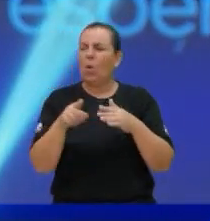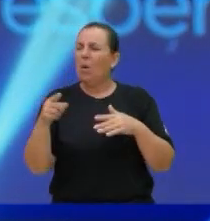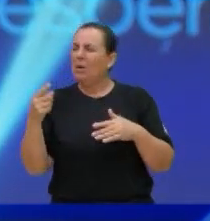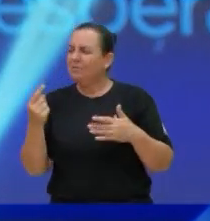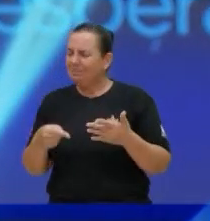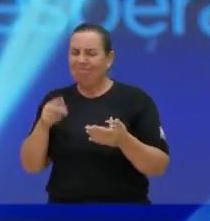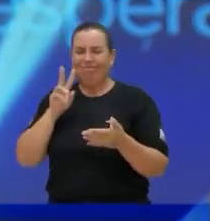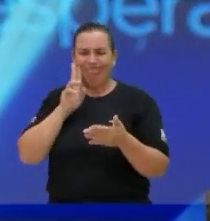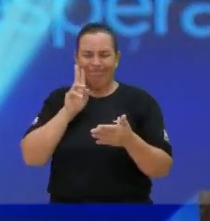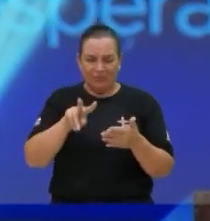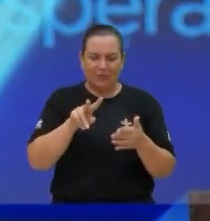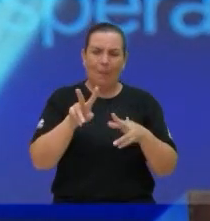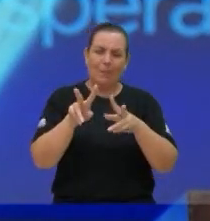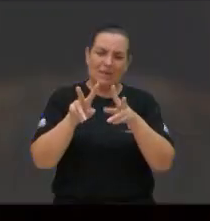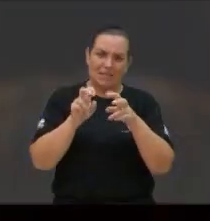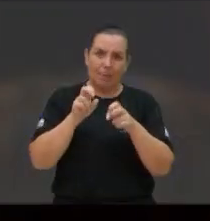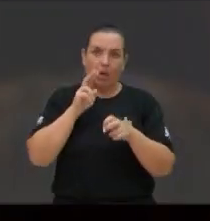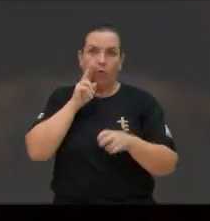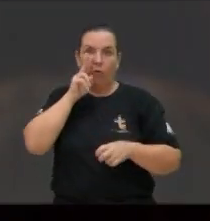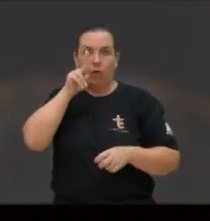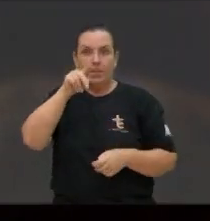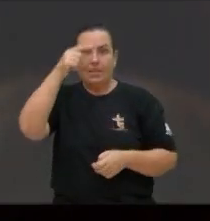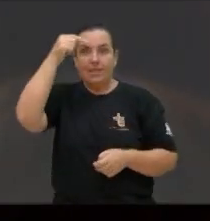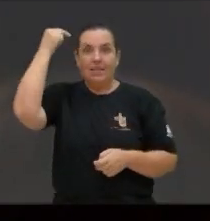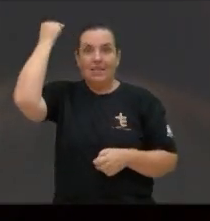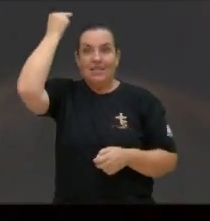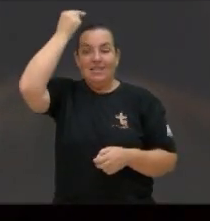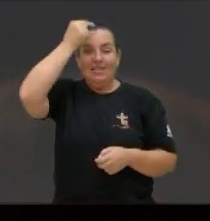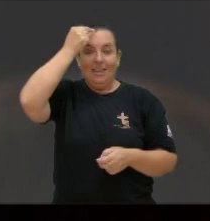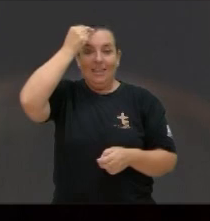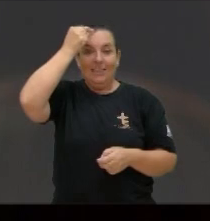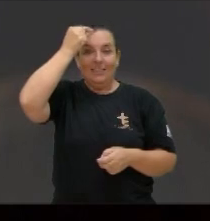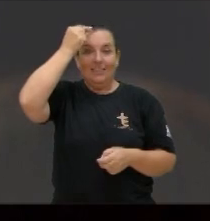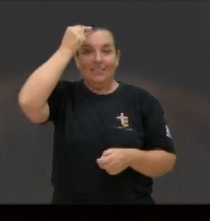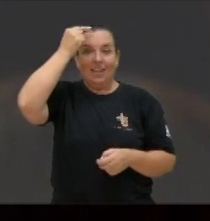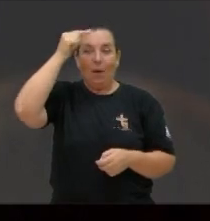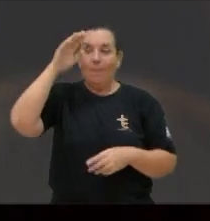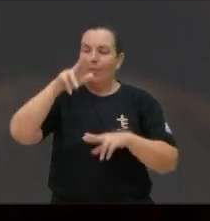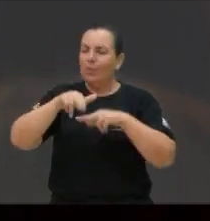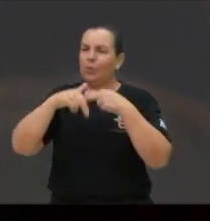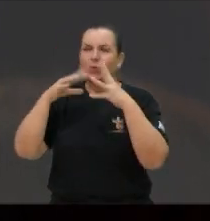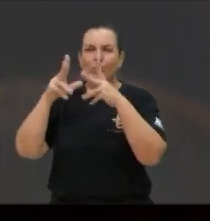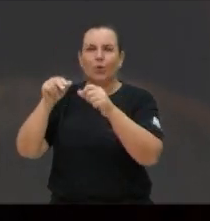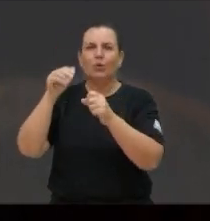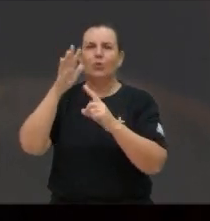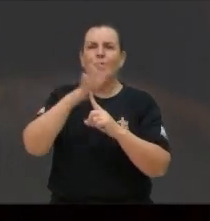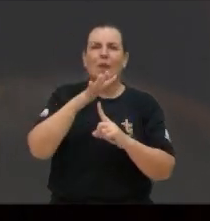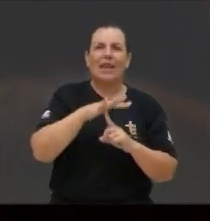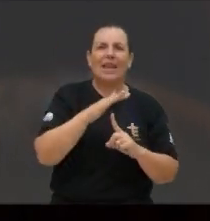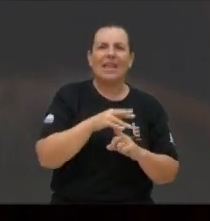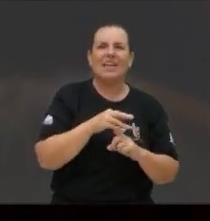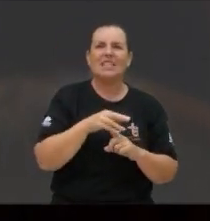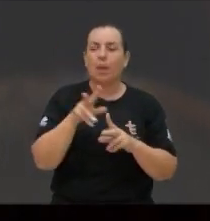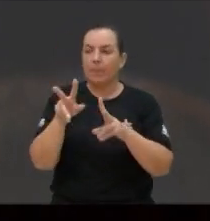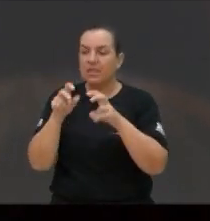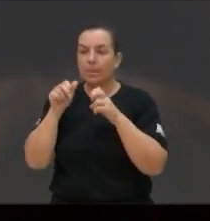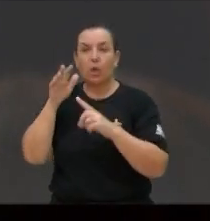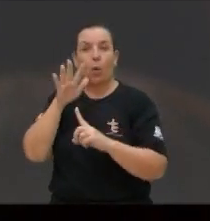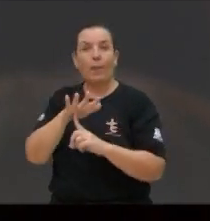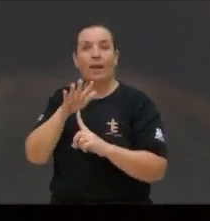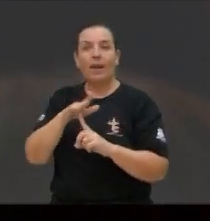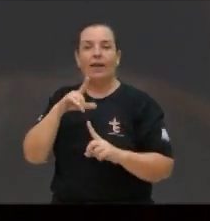1648. Fui perceber a força dessa santa por todos os paranaenses. Fui perceber que o Paraná tem